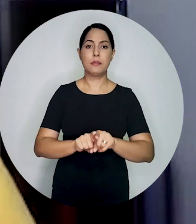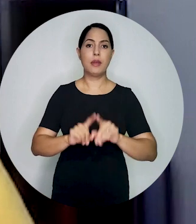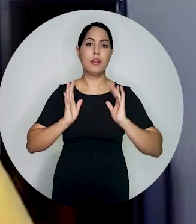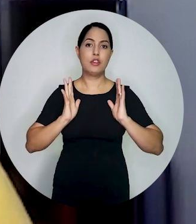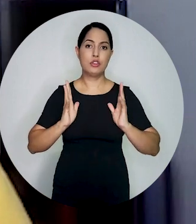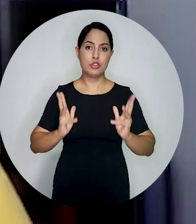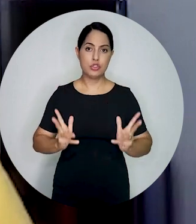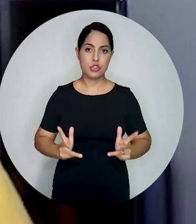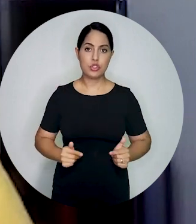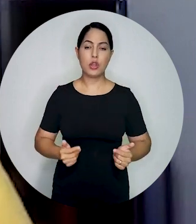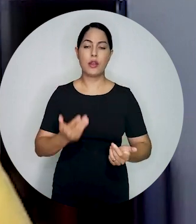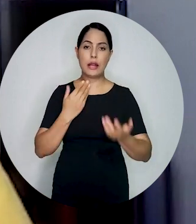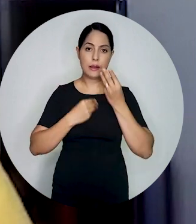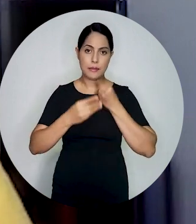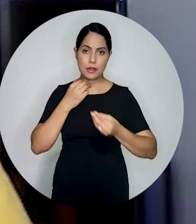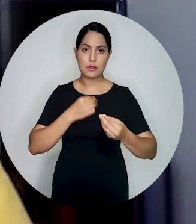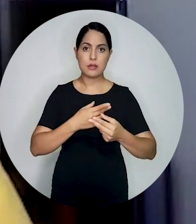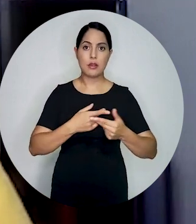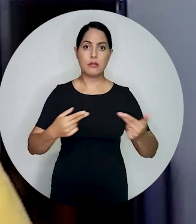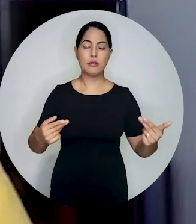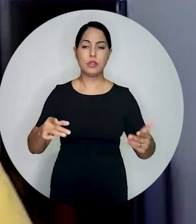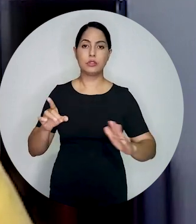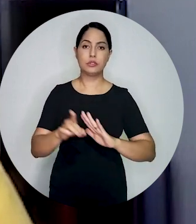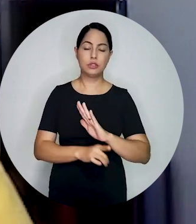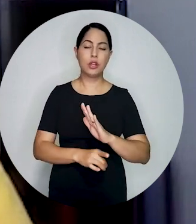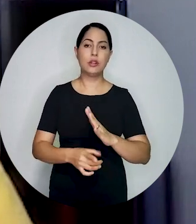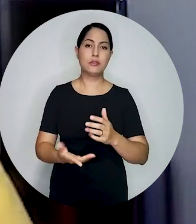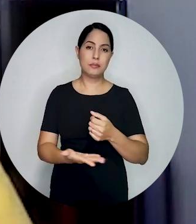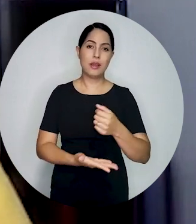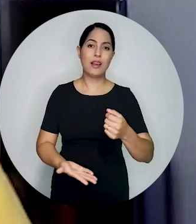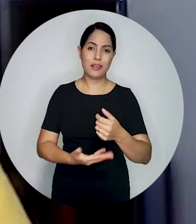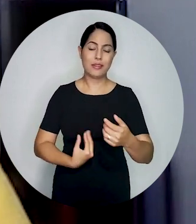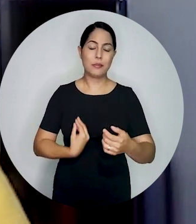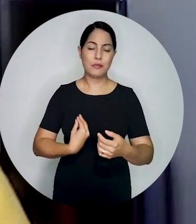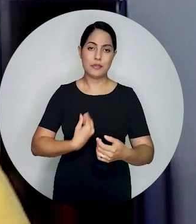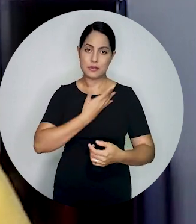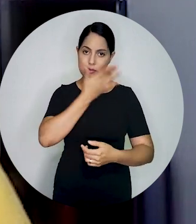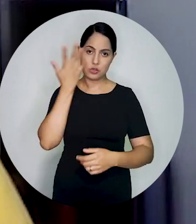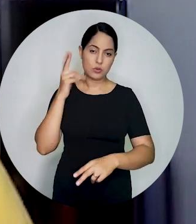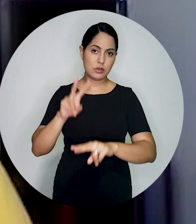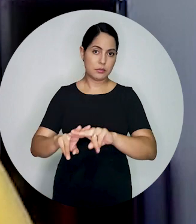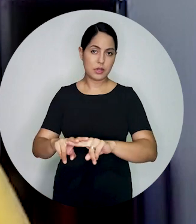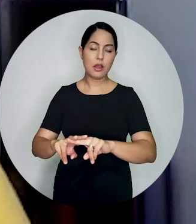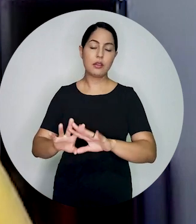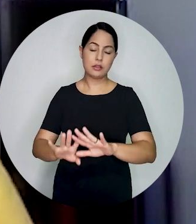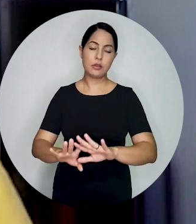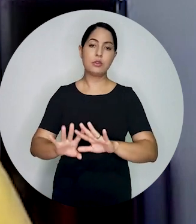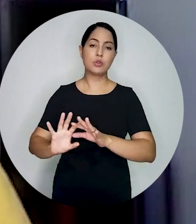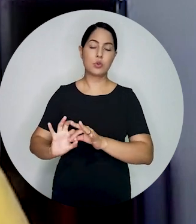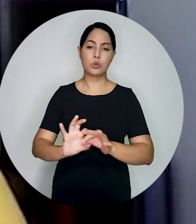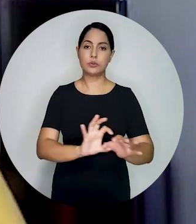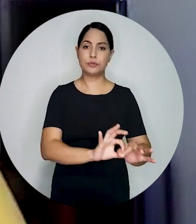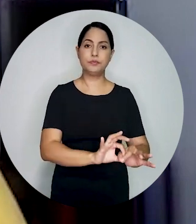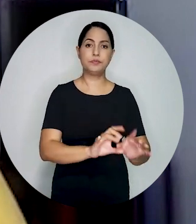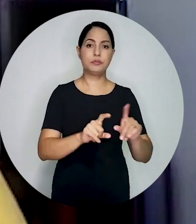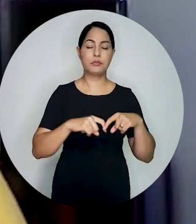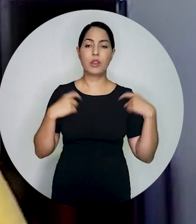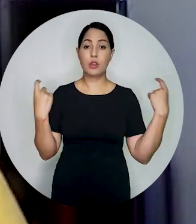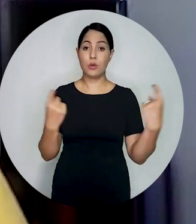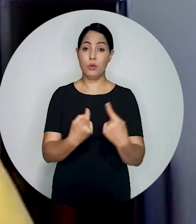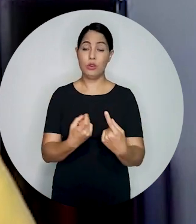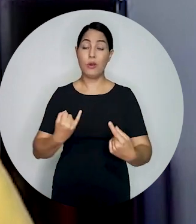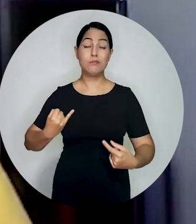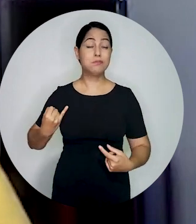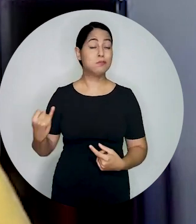a garantia dos direitos fundamentais das pessoas que estão ali privadas de liberdade, né? Foram tomadas uma série de ações,